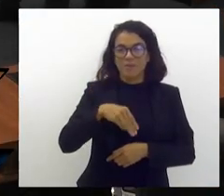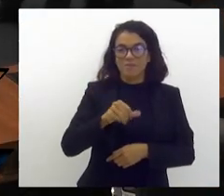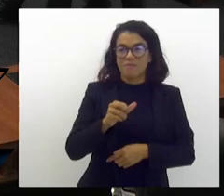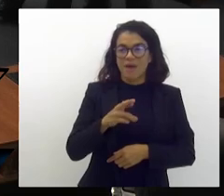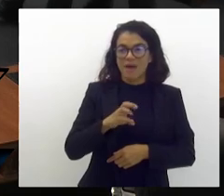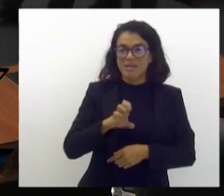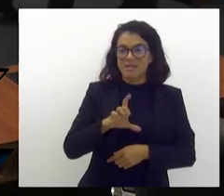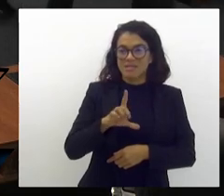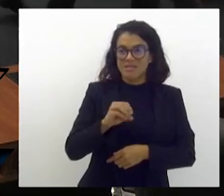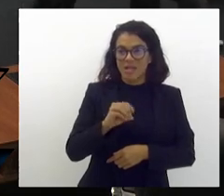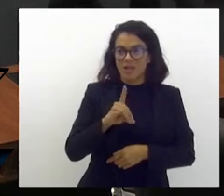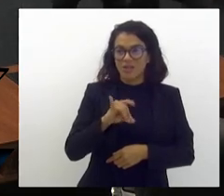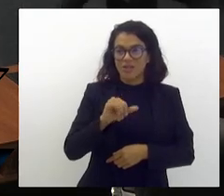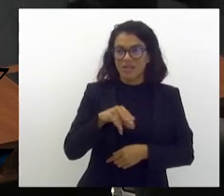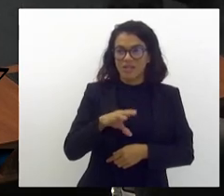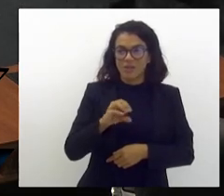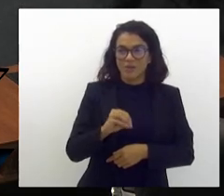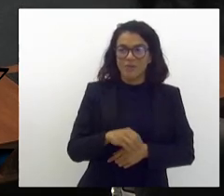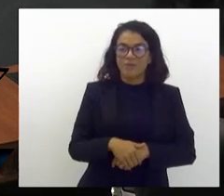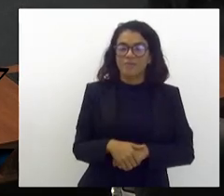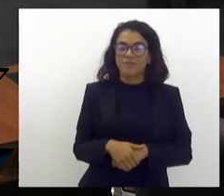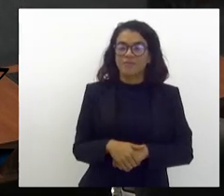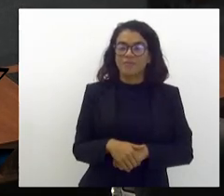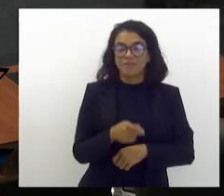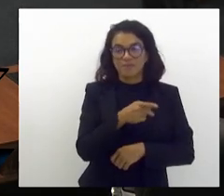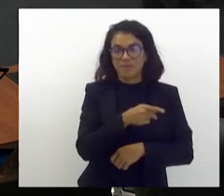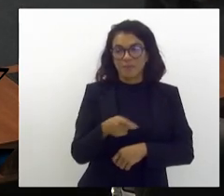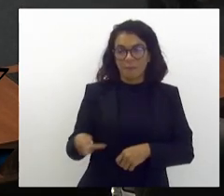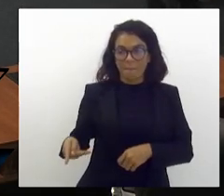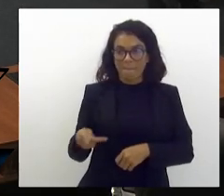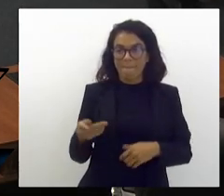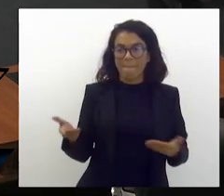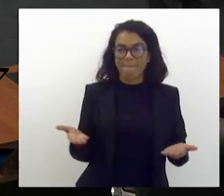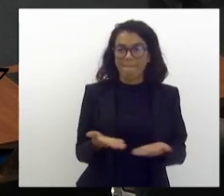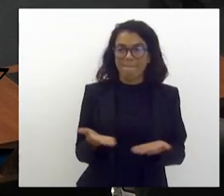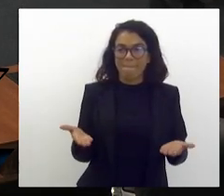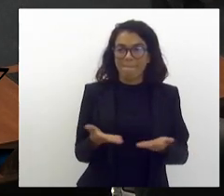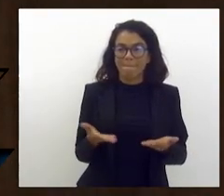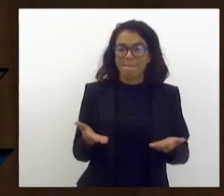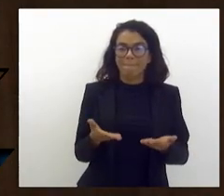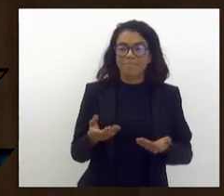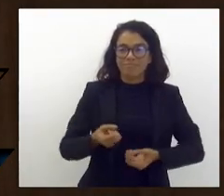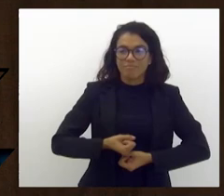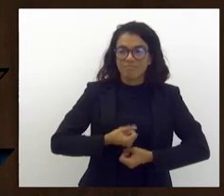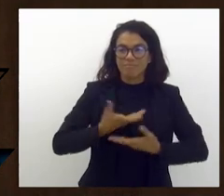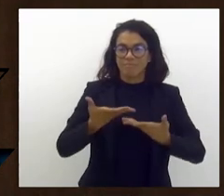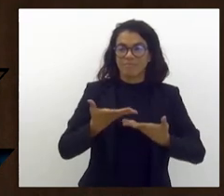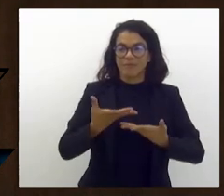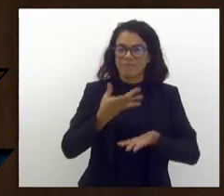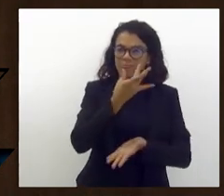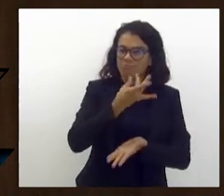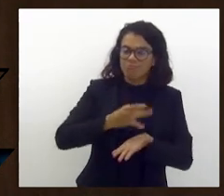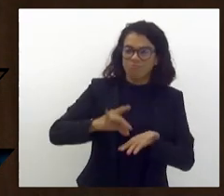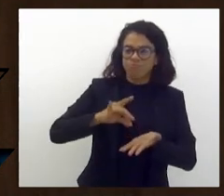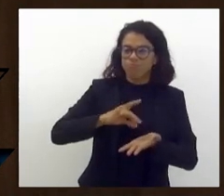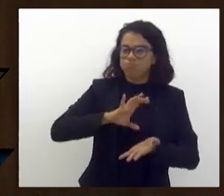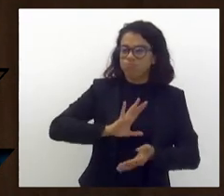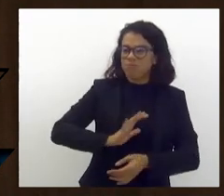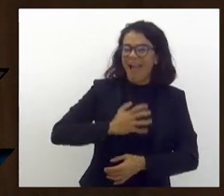presidente. Senhora presidente, eu venho aqui hoje externar mais uma vez minha